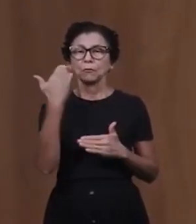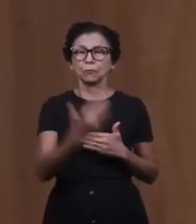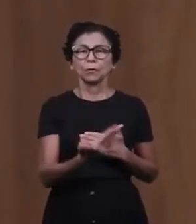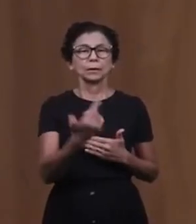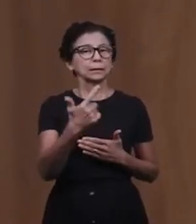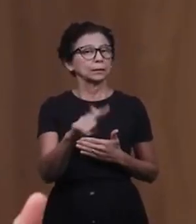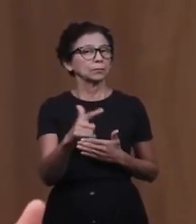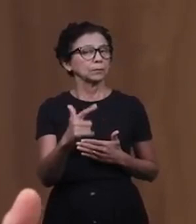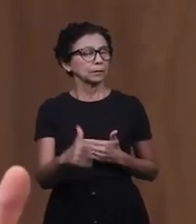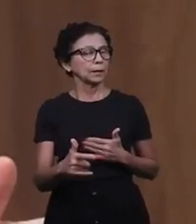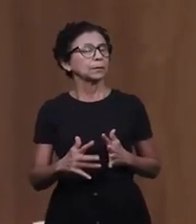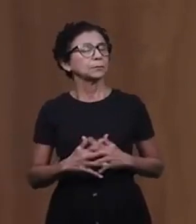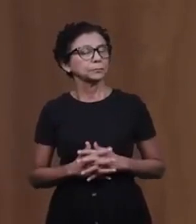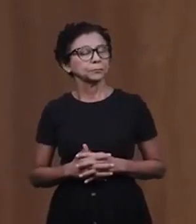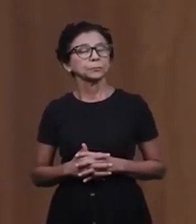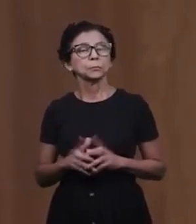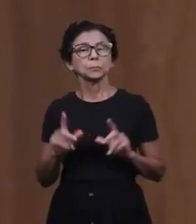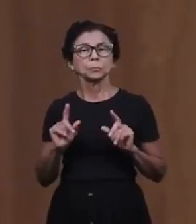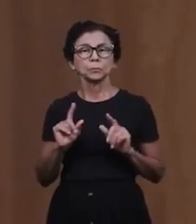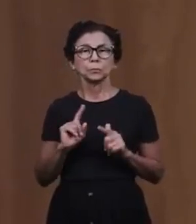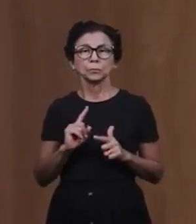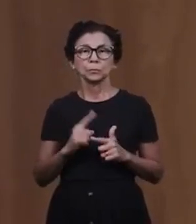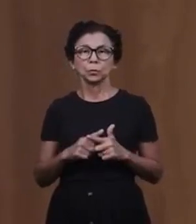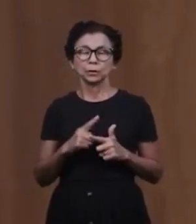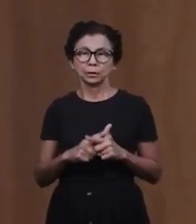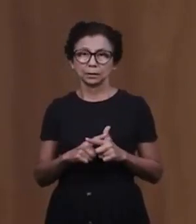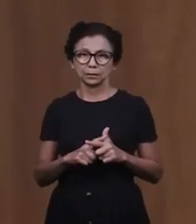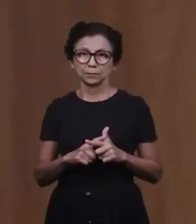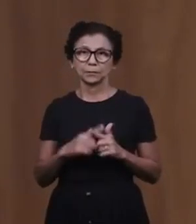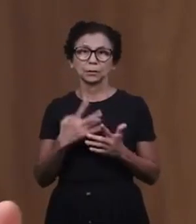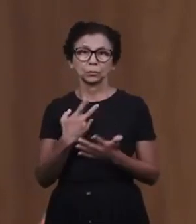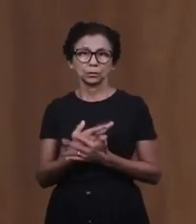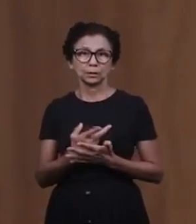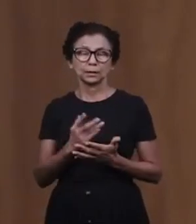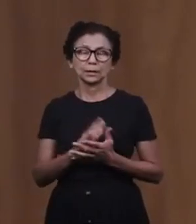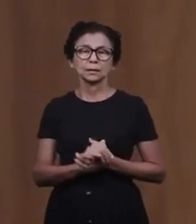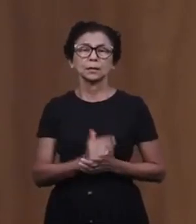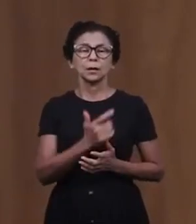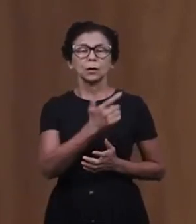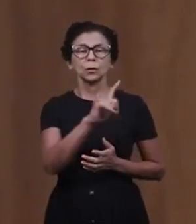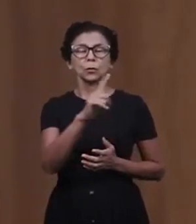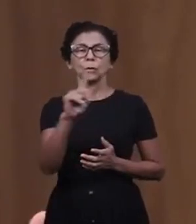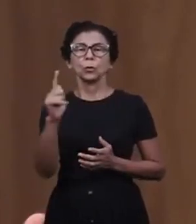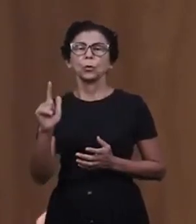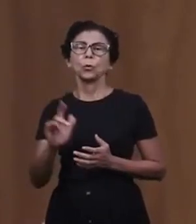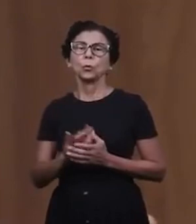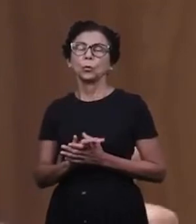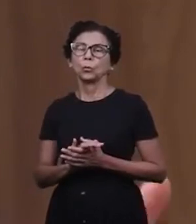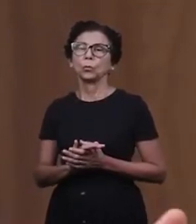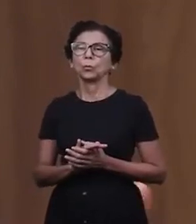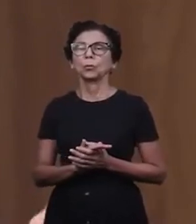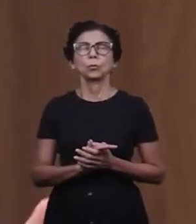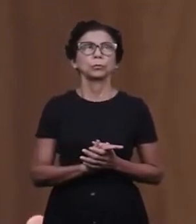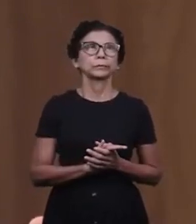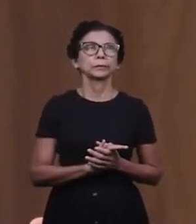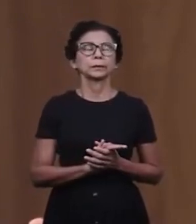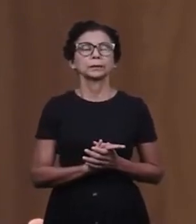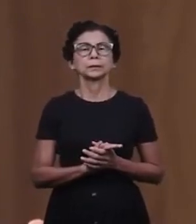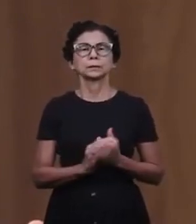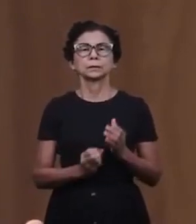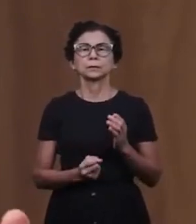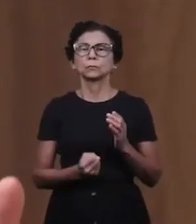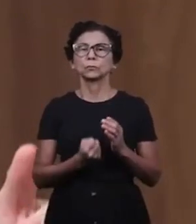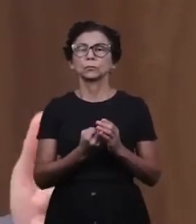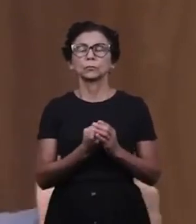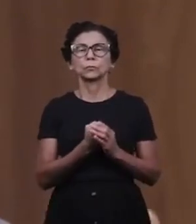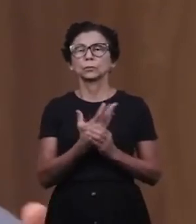muito bem. Porque o que acontece? Quando você tem assim, alguns outros tipos de fundamentos, assim, a tradição ou